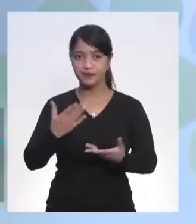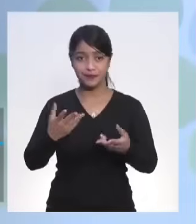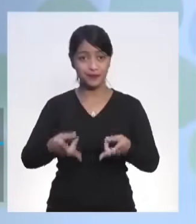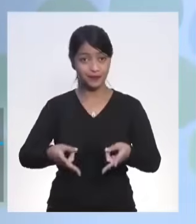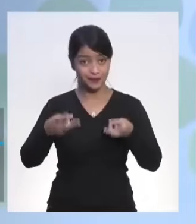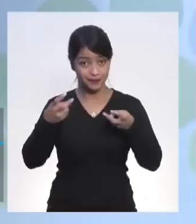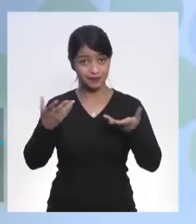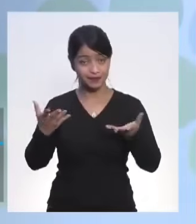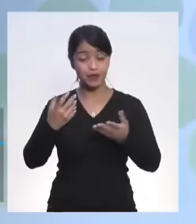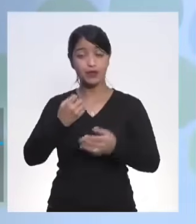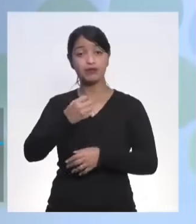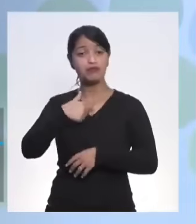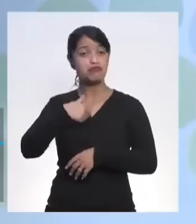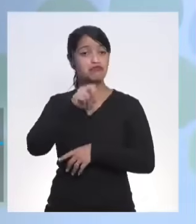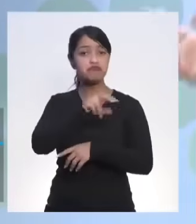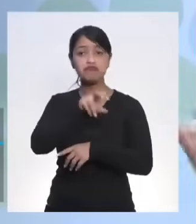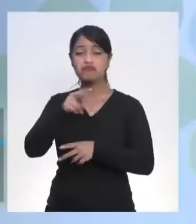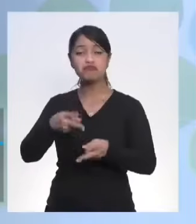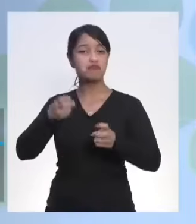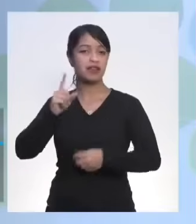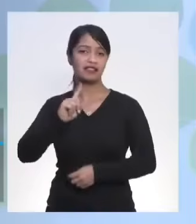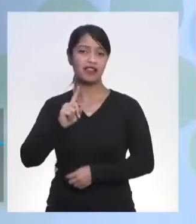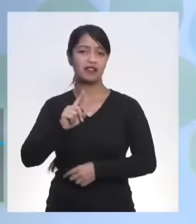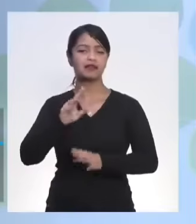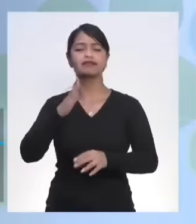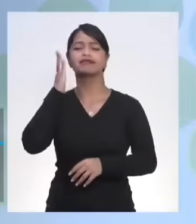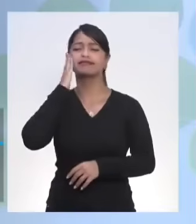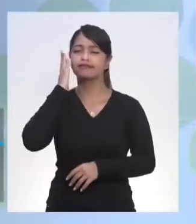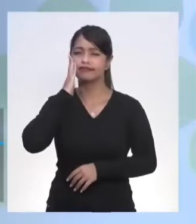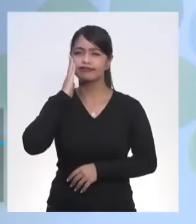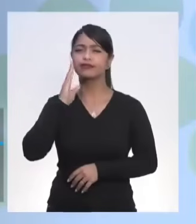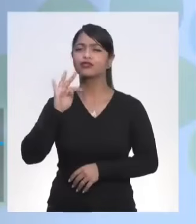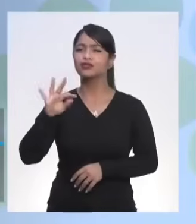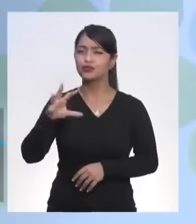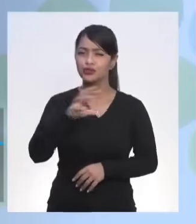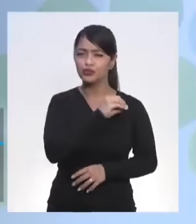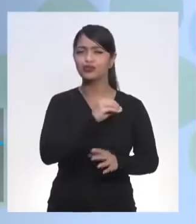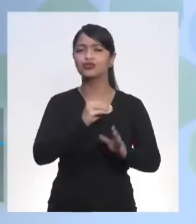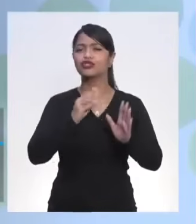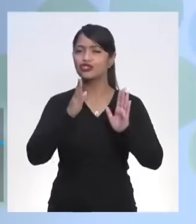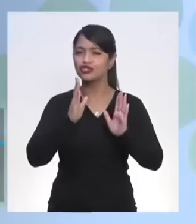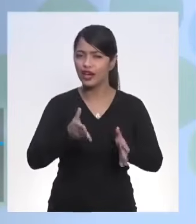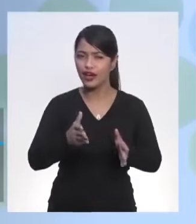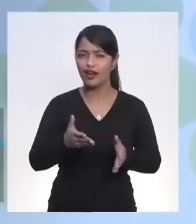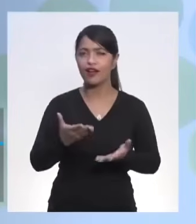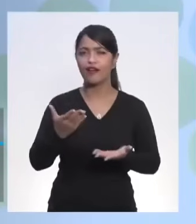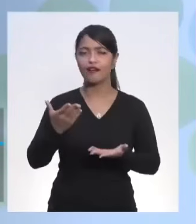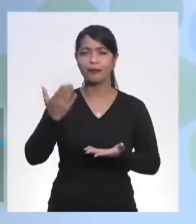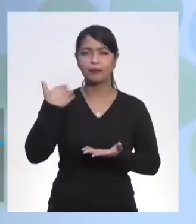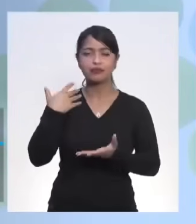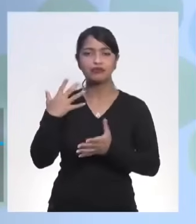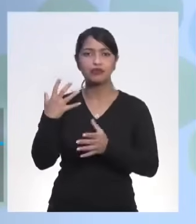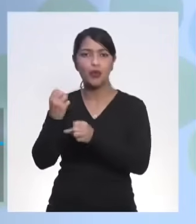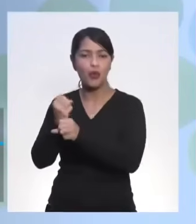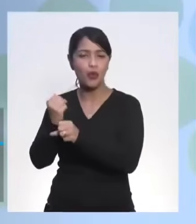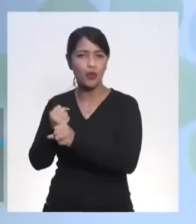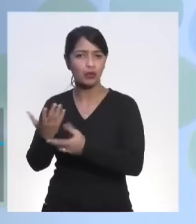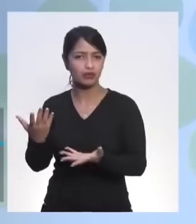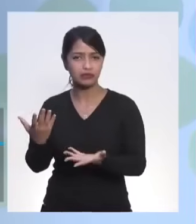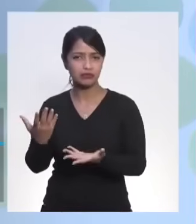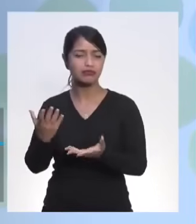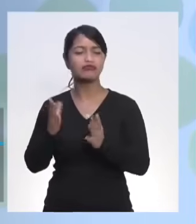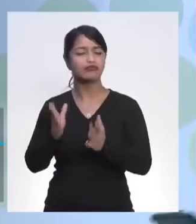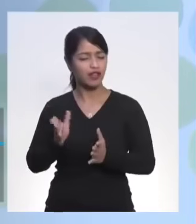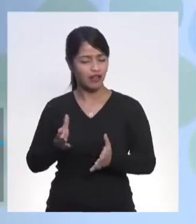Tenho certeza aí que, com certeza, todos fizeram já alguma conta ou alguma coisa relacionada. Nem